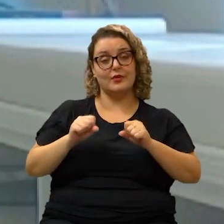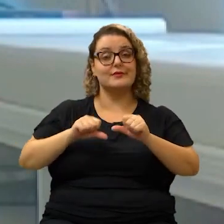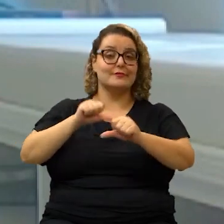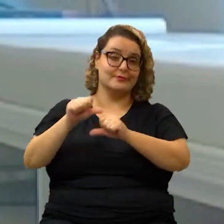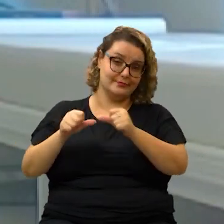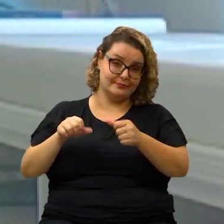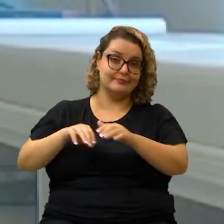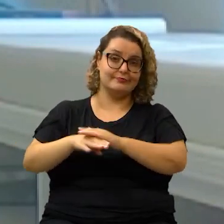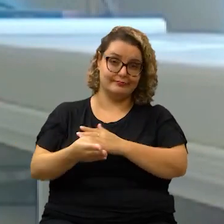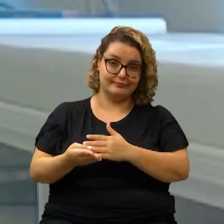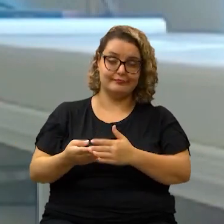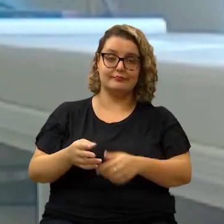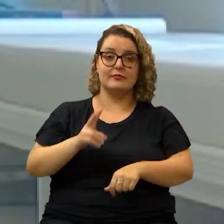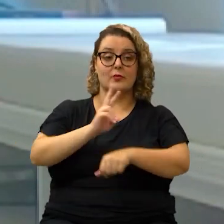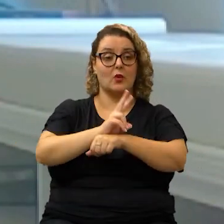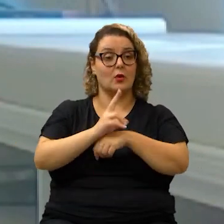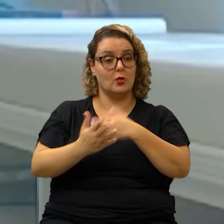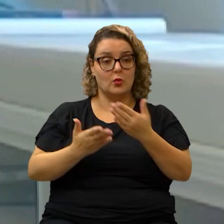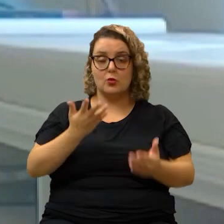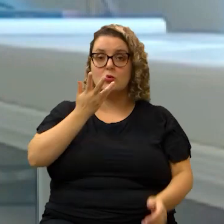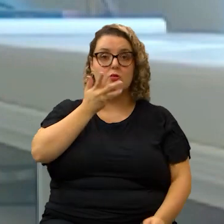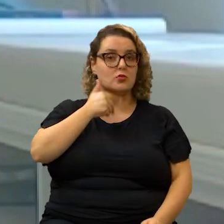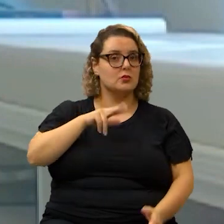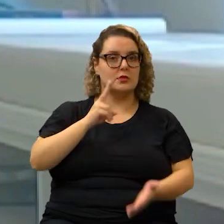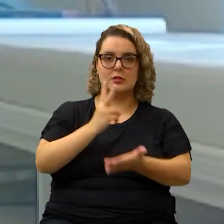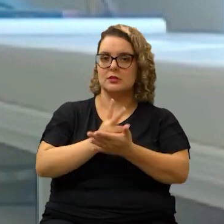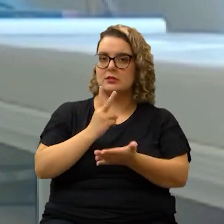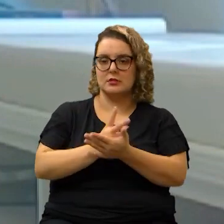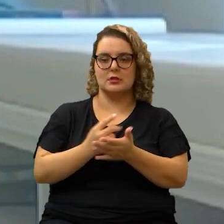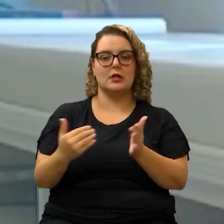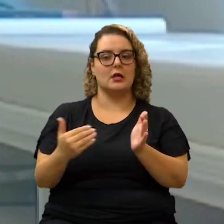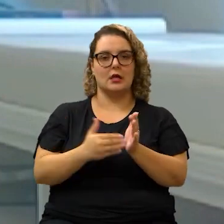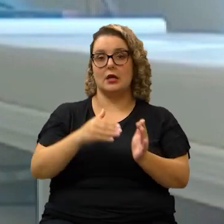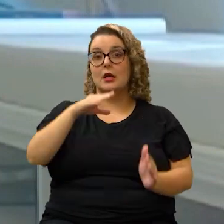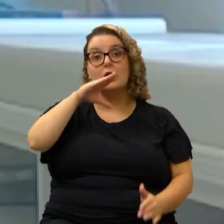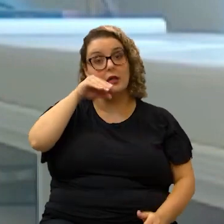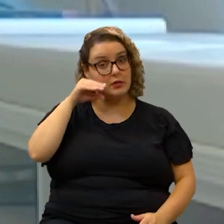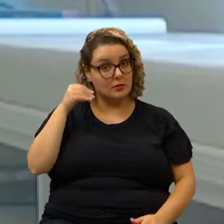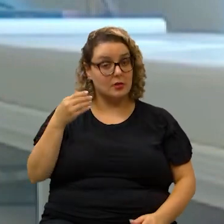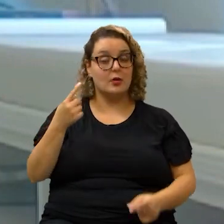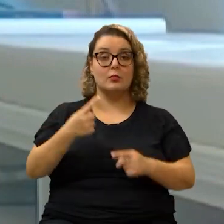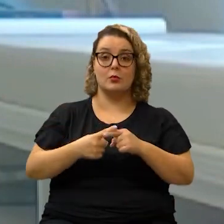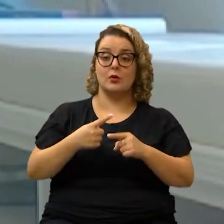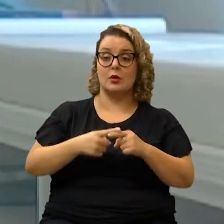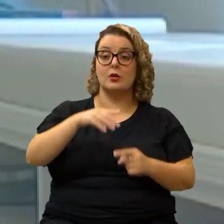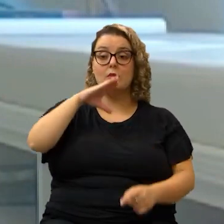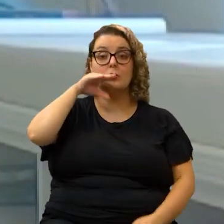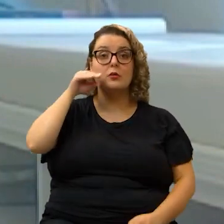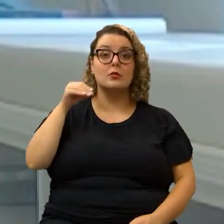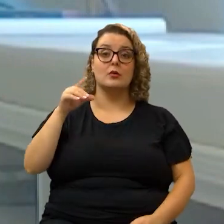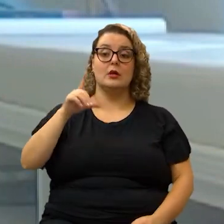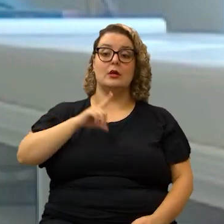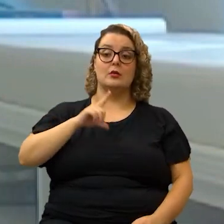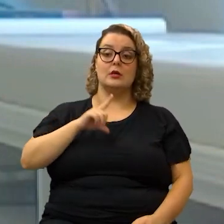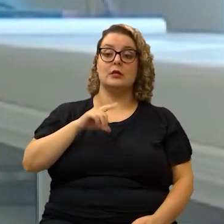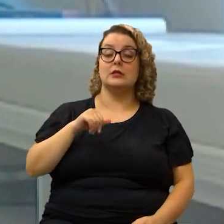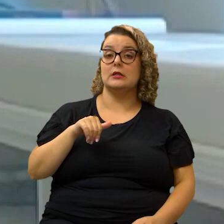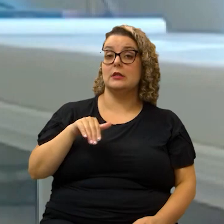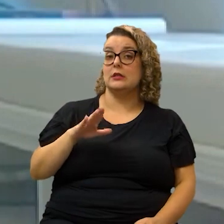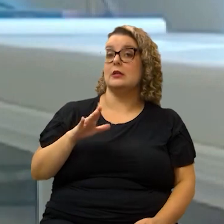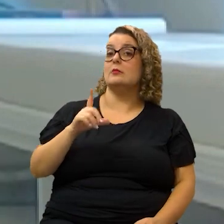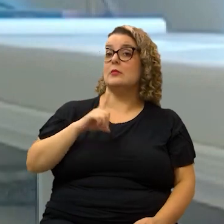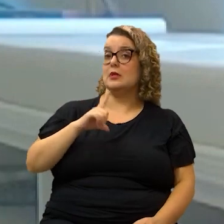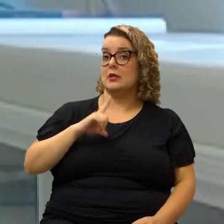porque o adolescente é o que tende mais a ter hábitos inadequados, né? Já começa uma vida mais